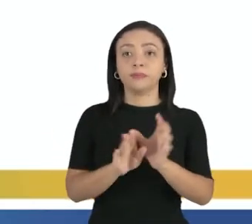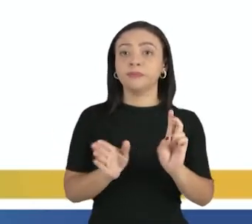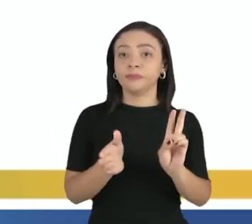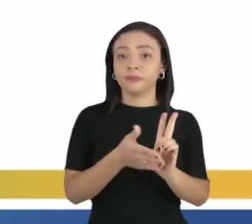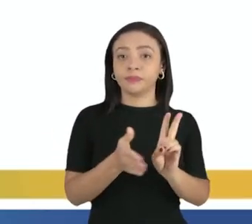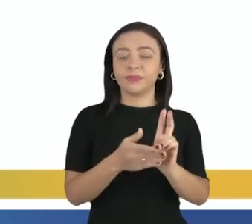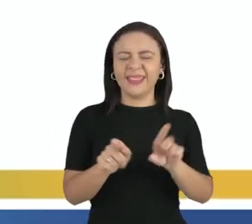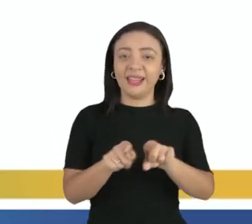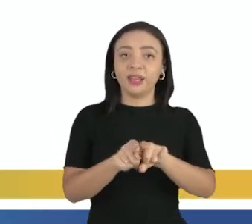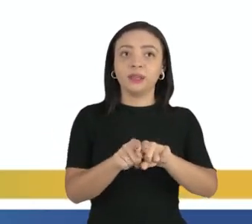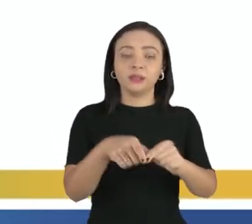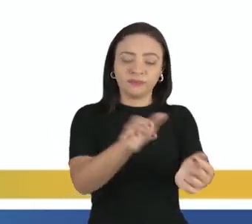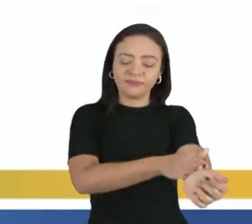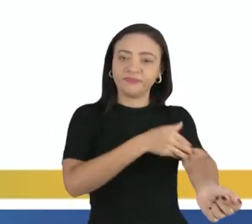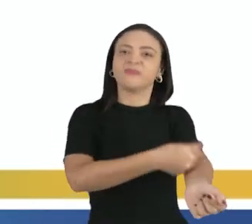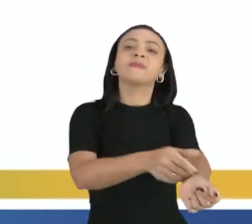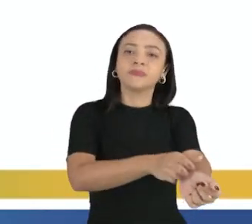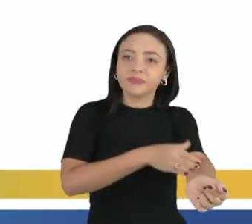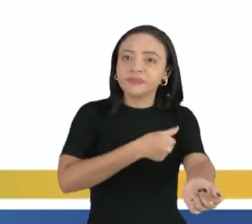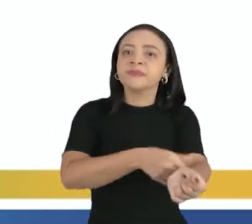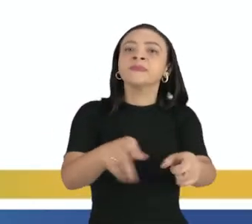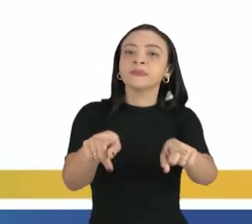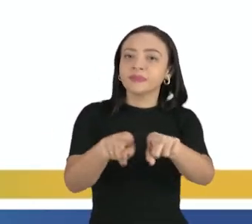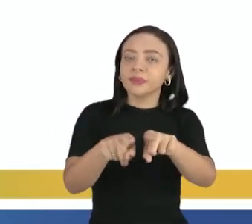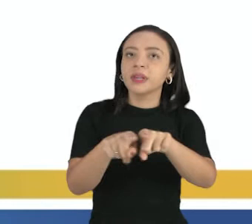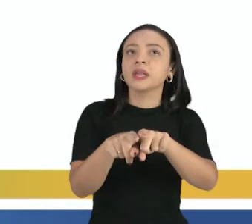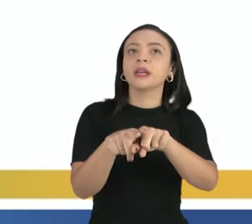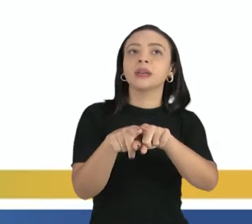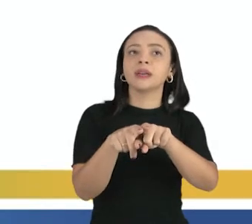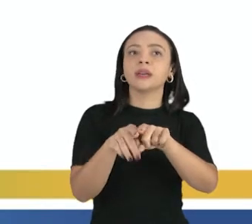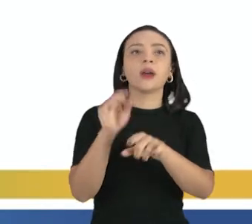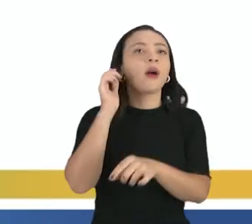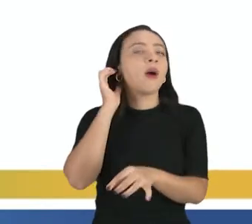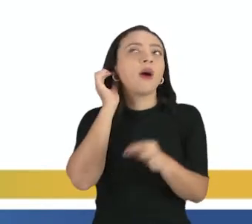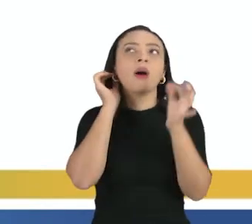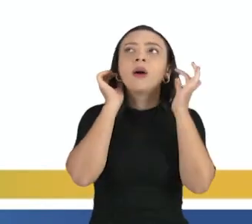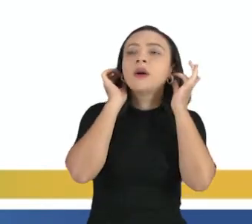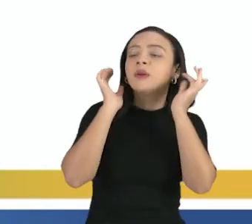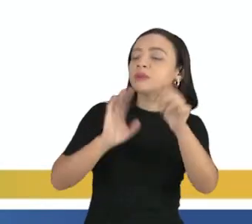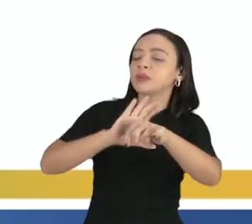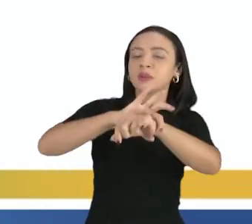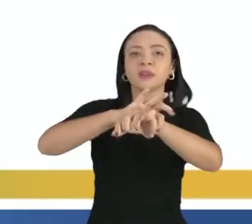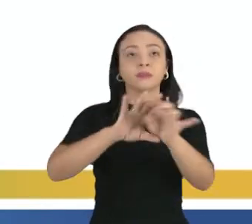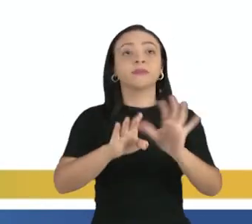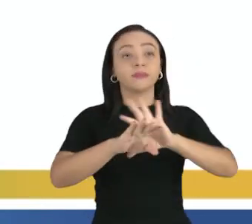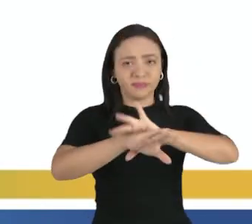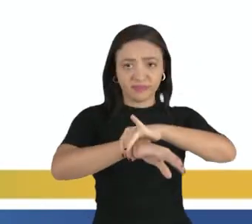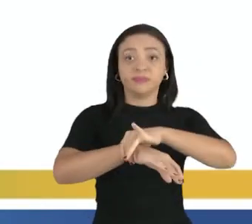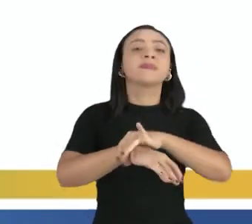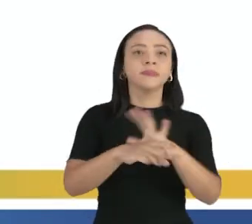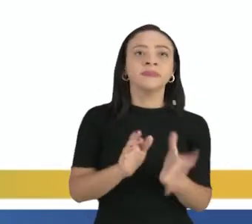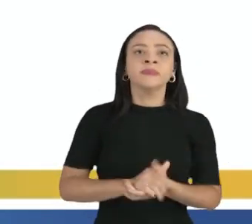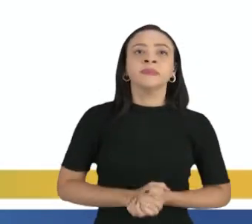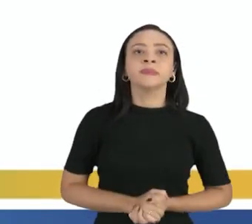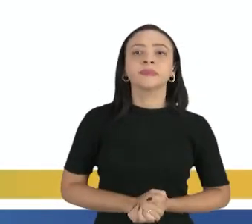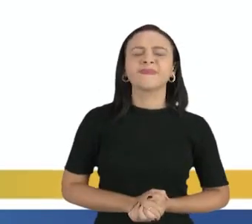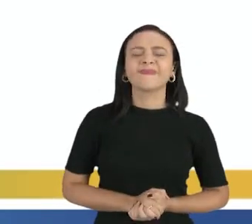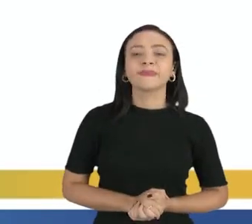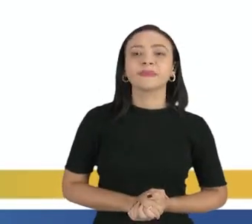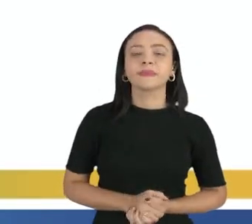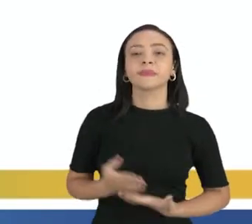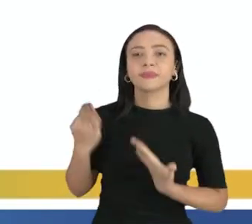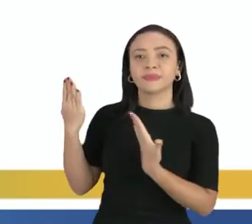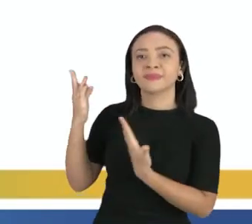quanto na pintura corporal, né, e nos adornos, né, no colar, no bracelete que ela